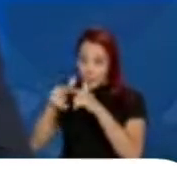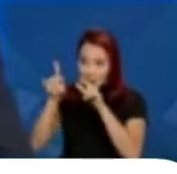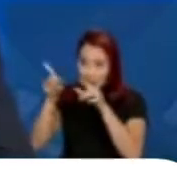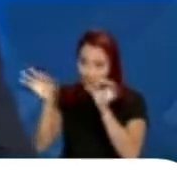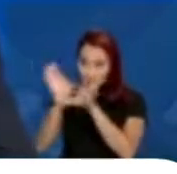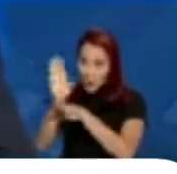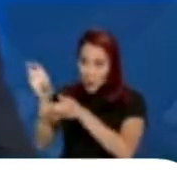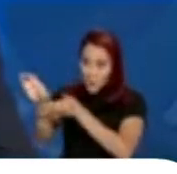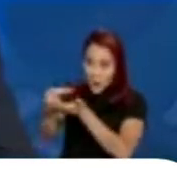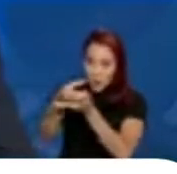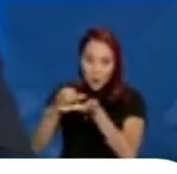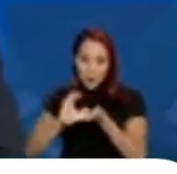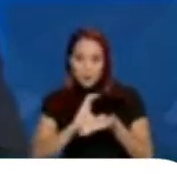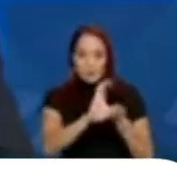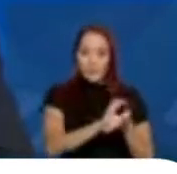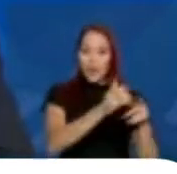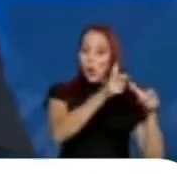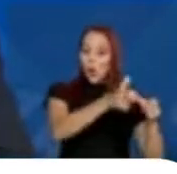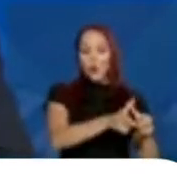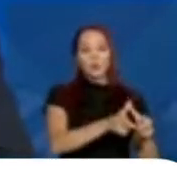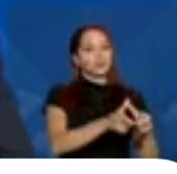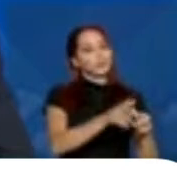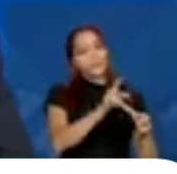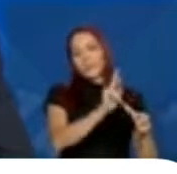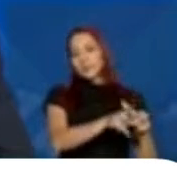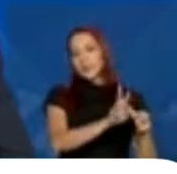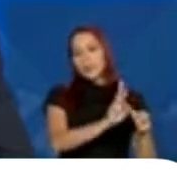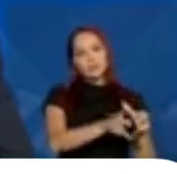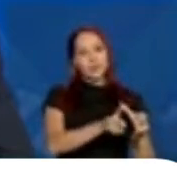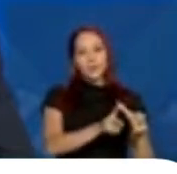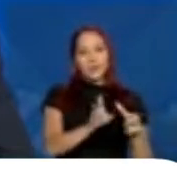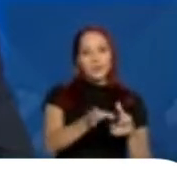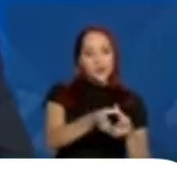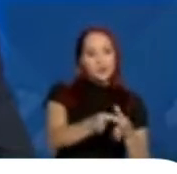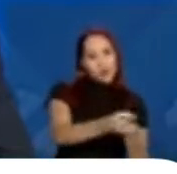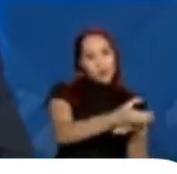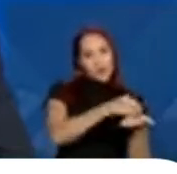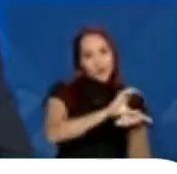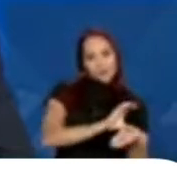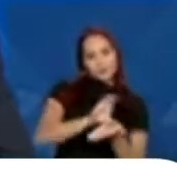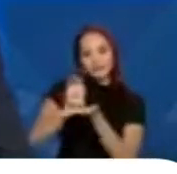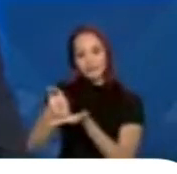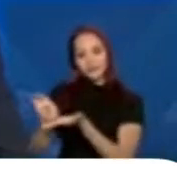e vai-se para outros lugares. E assim, nós mantemos o país